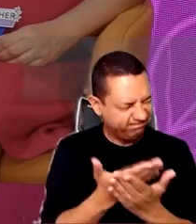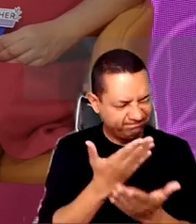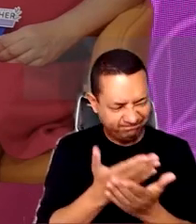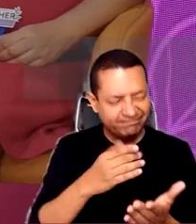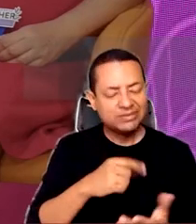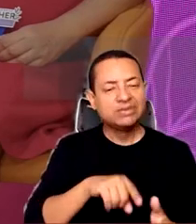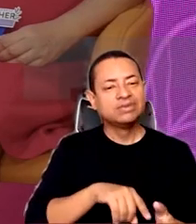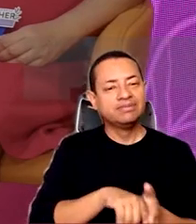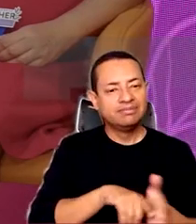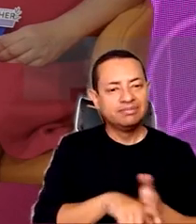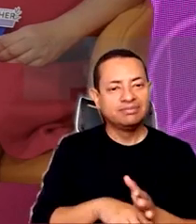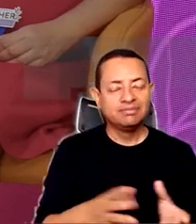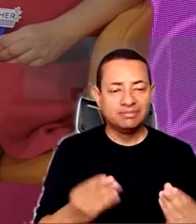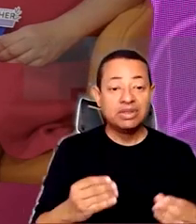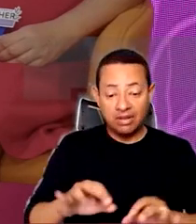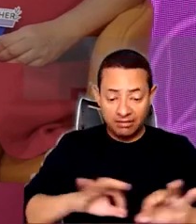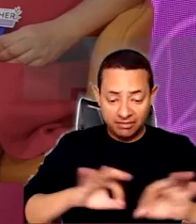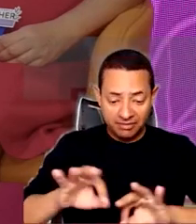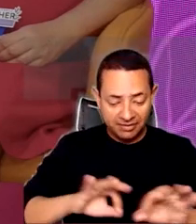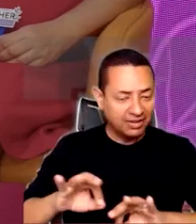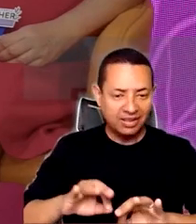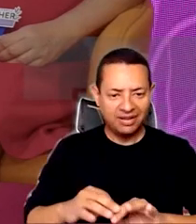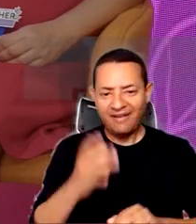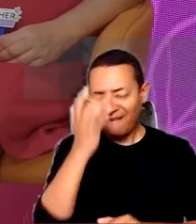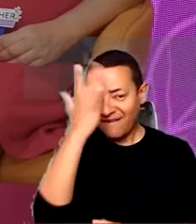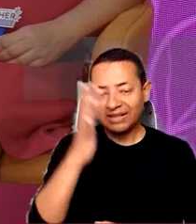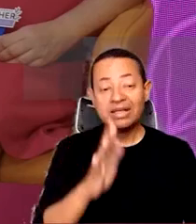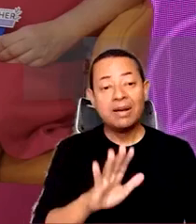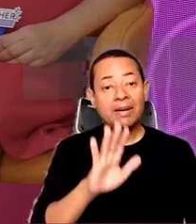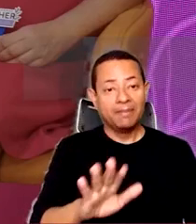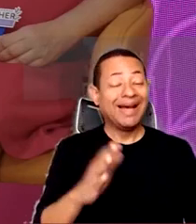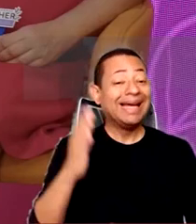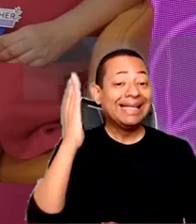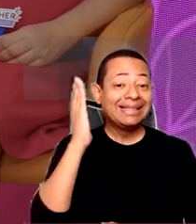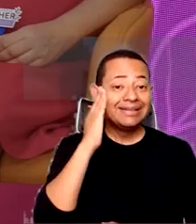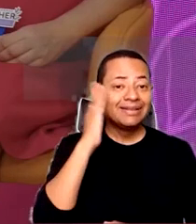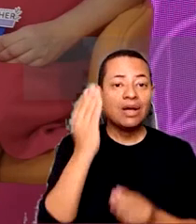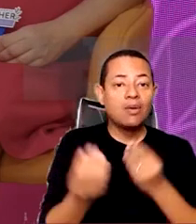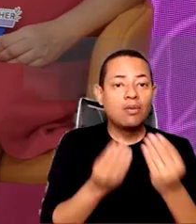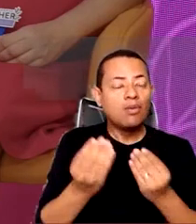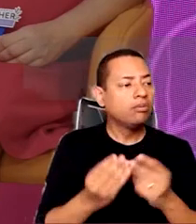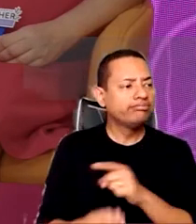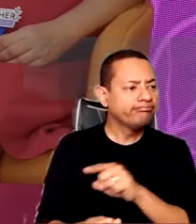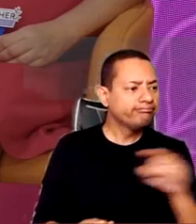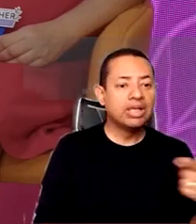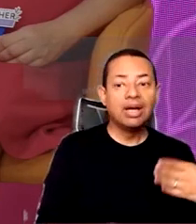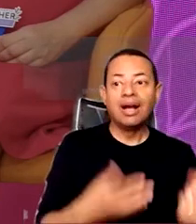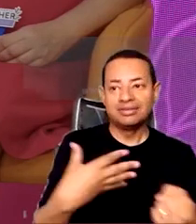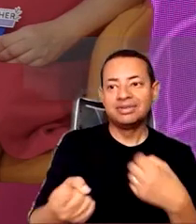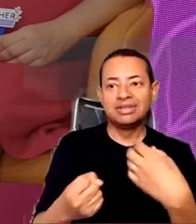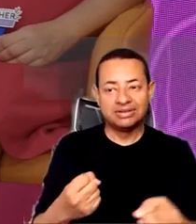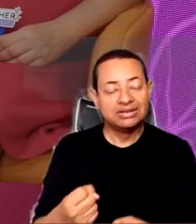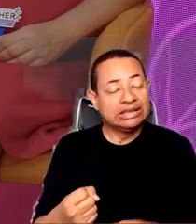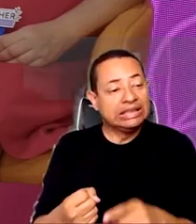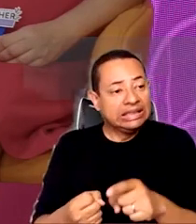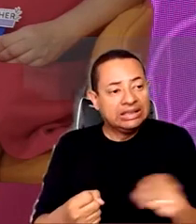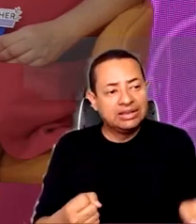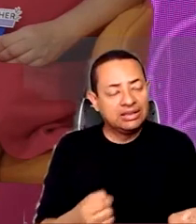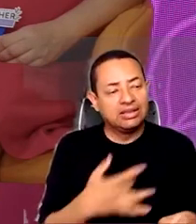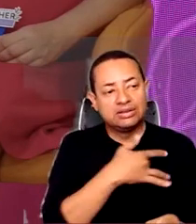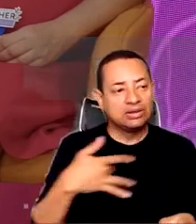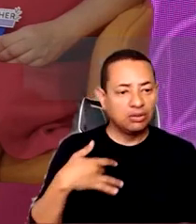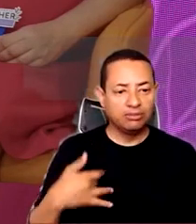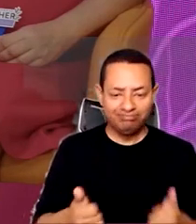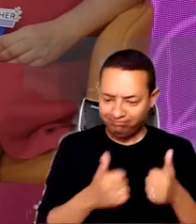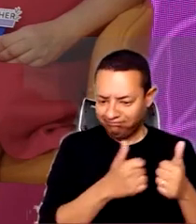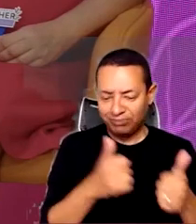foi muito estudo eu falo que fazer comida é a parte mais fácil do negócio né entender como aquilo vai ser bem e trazer saúde pro animal